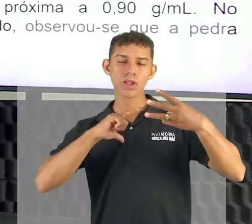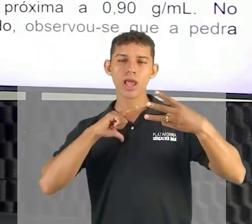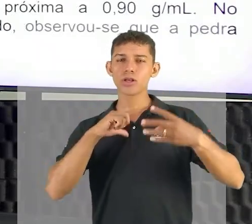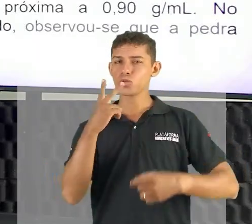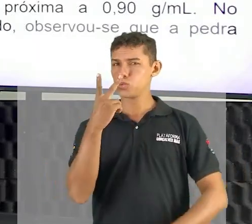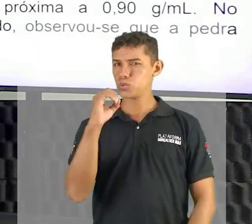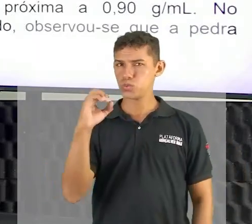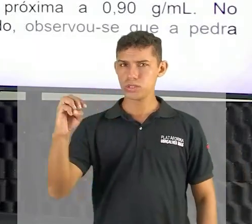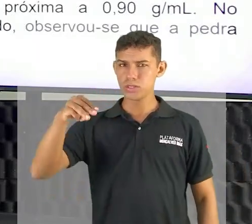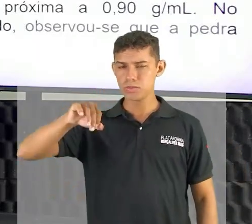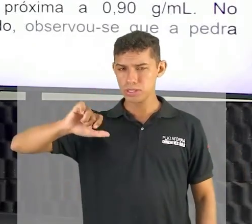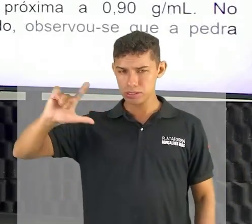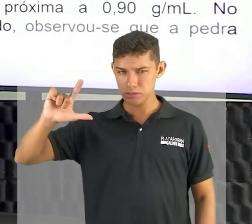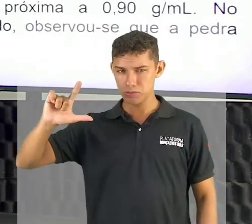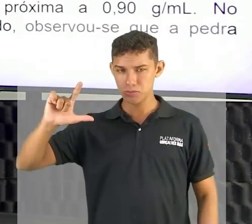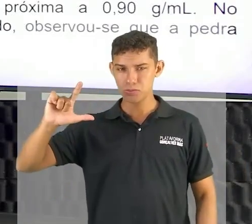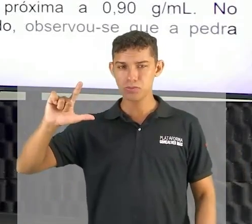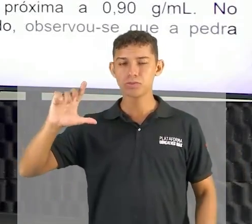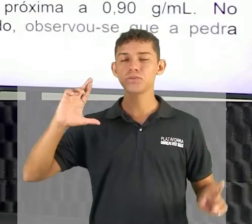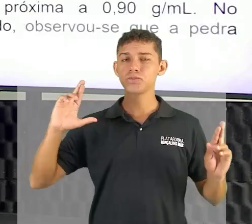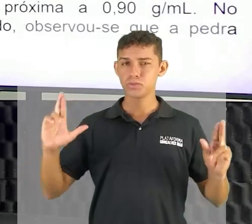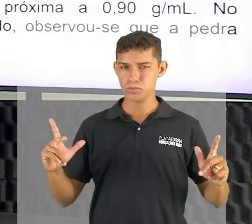de líquidos distintos.